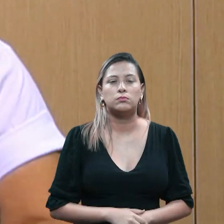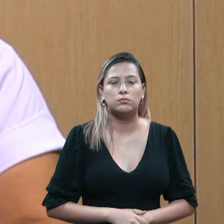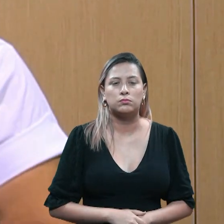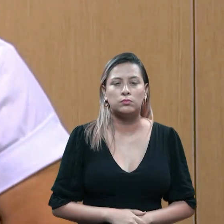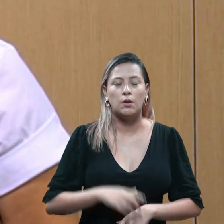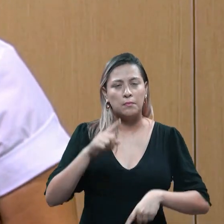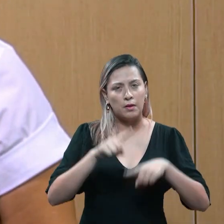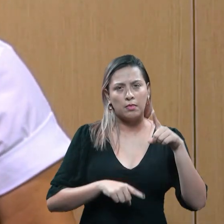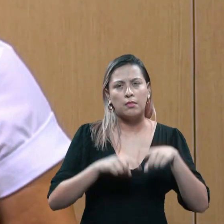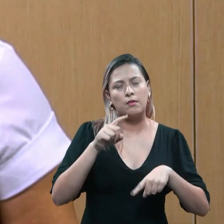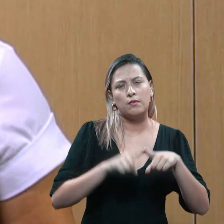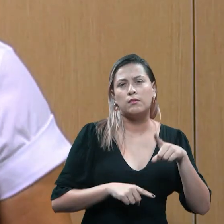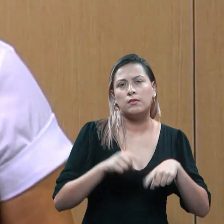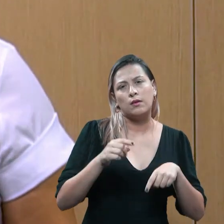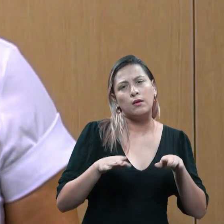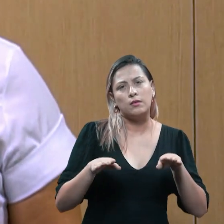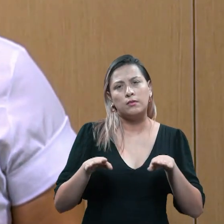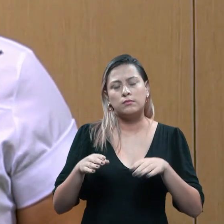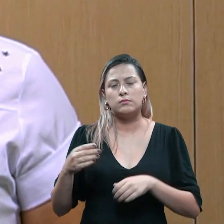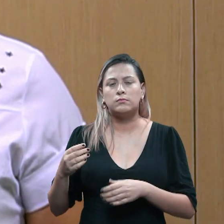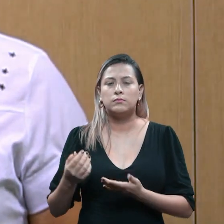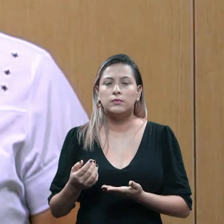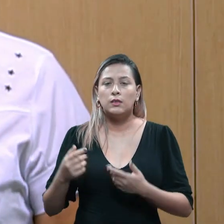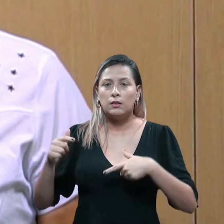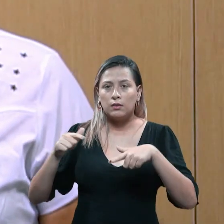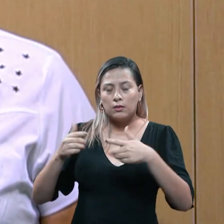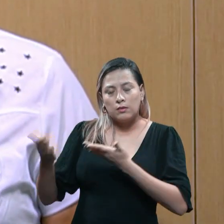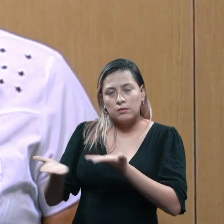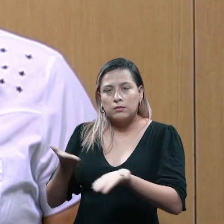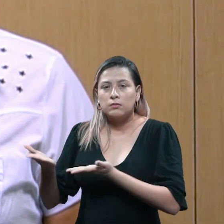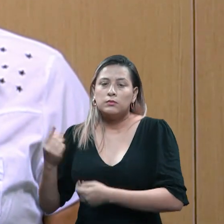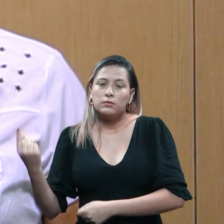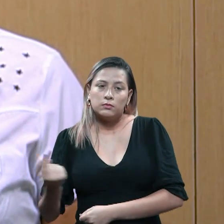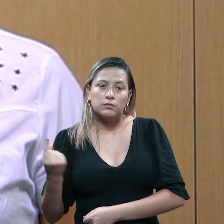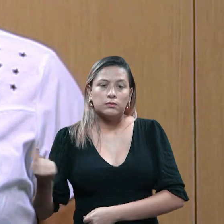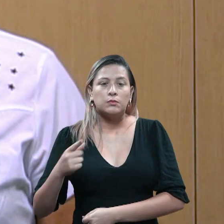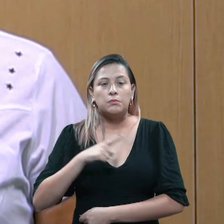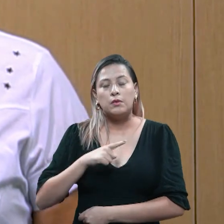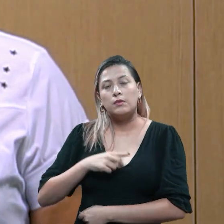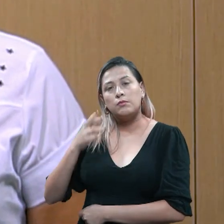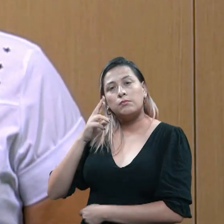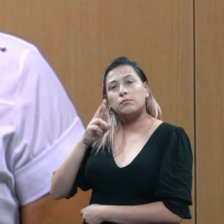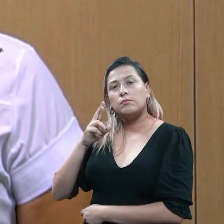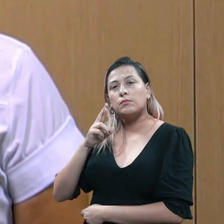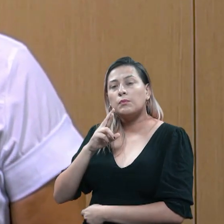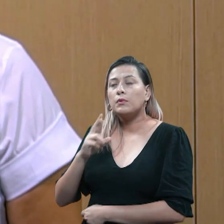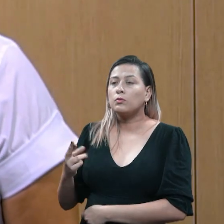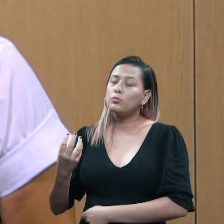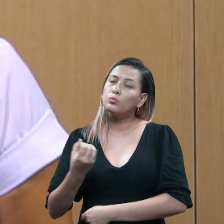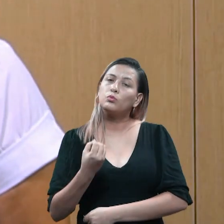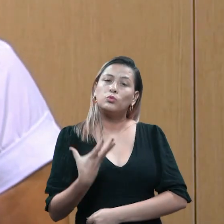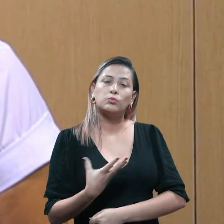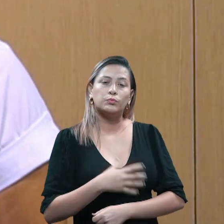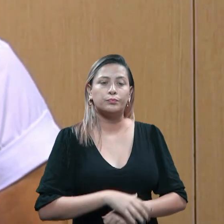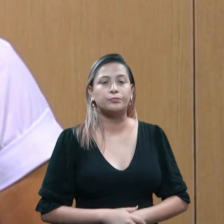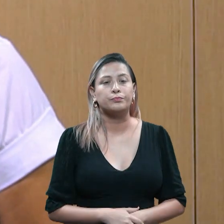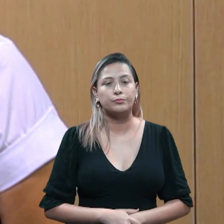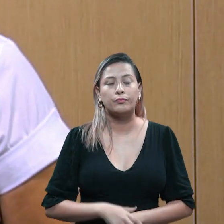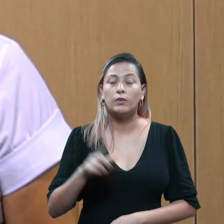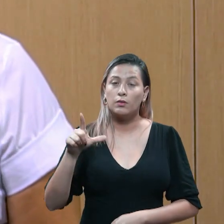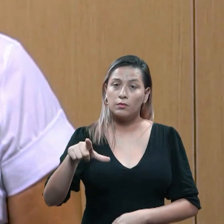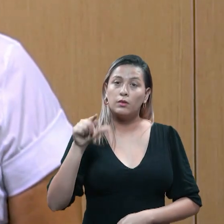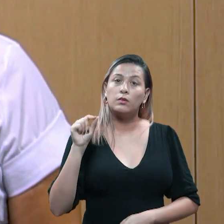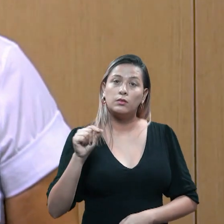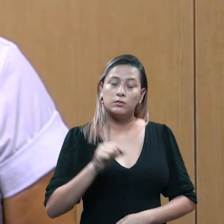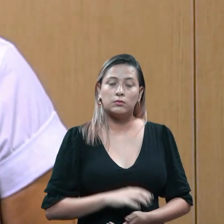tratamento individualizado, buscando excelência dos resultados. Reservei para você alguns arquivos